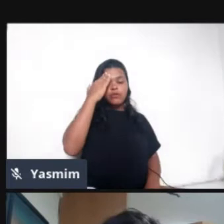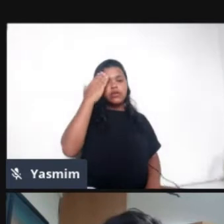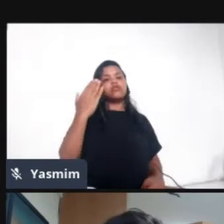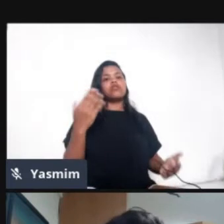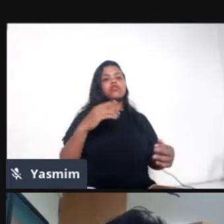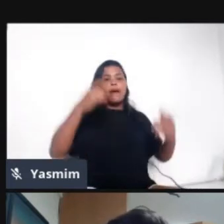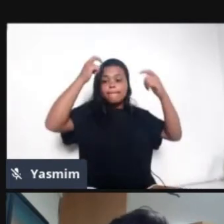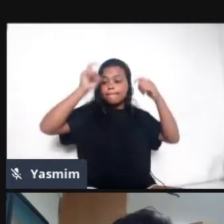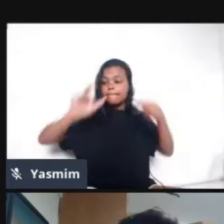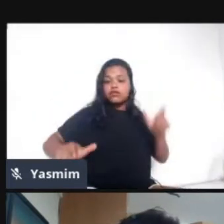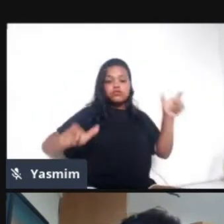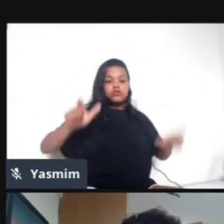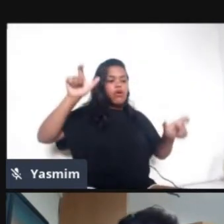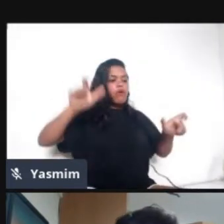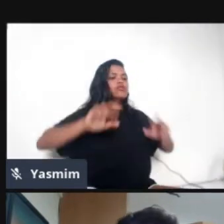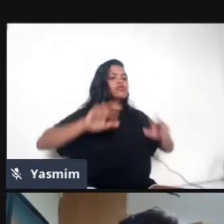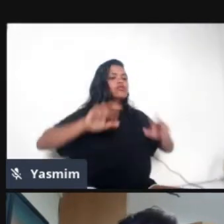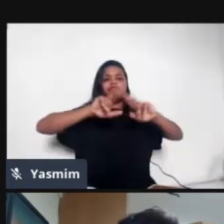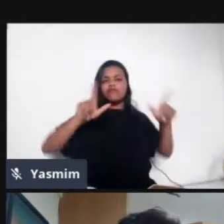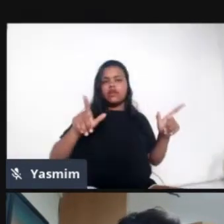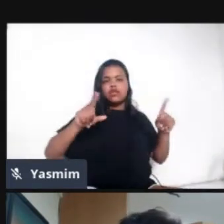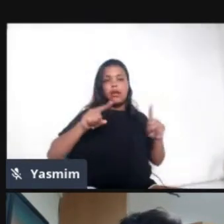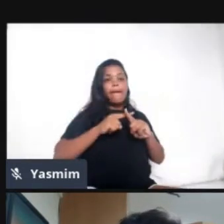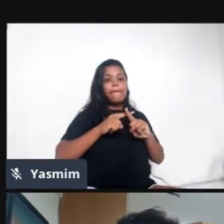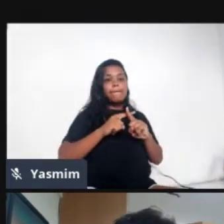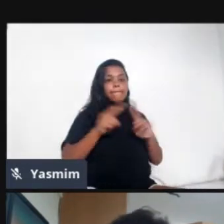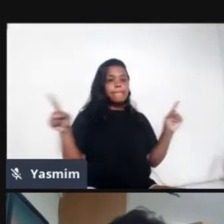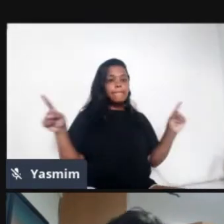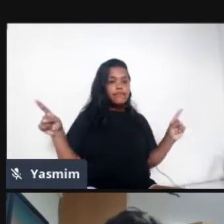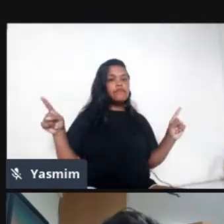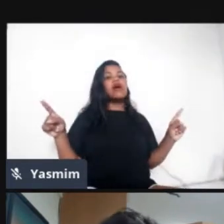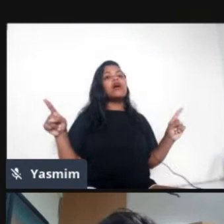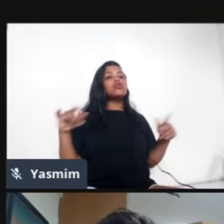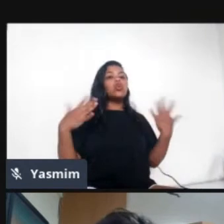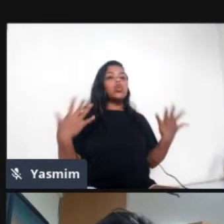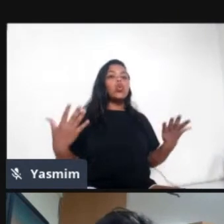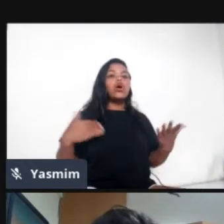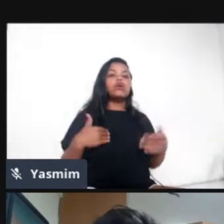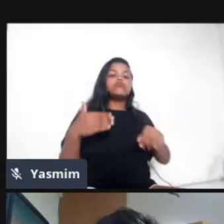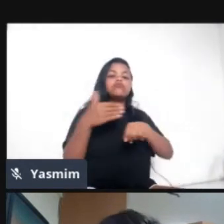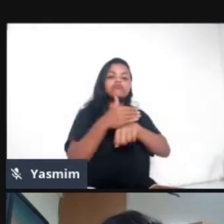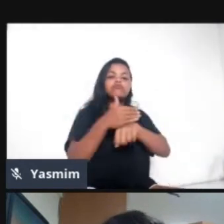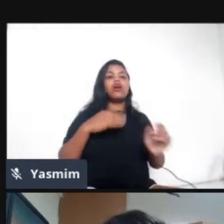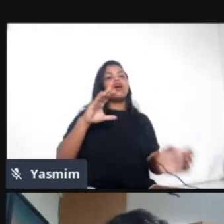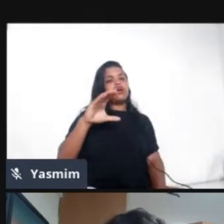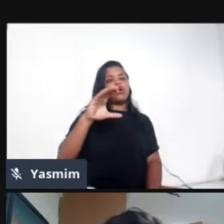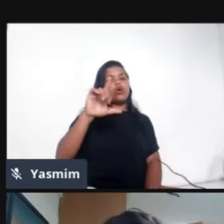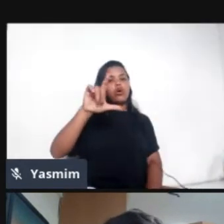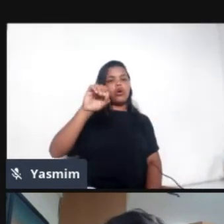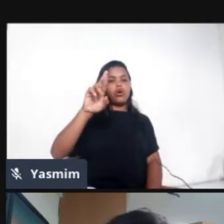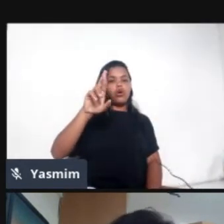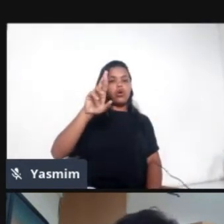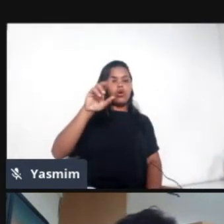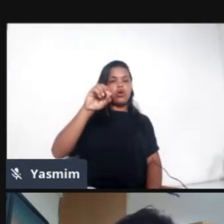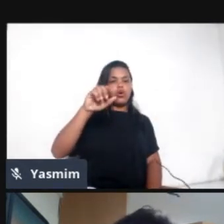tem resposta. Mas quando a gente passa para a dupla cloroquina e hidroxicloroquina, que foram